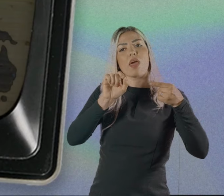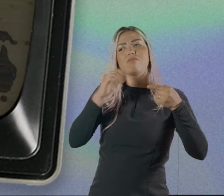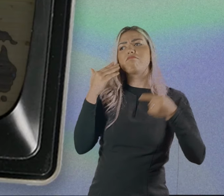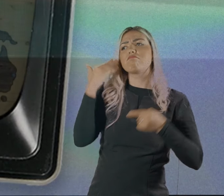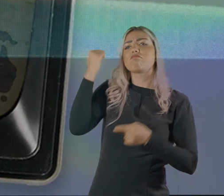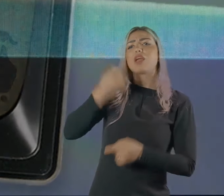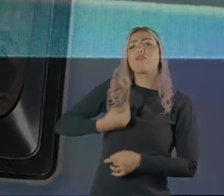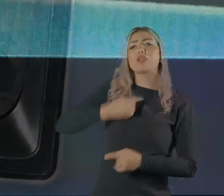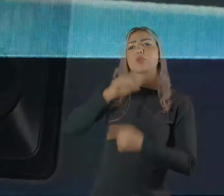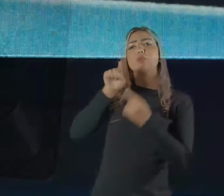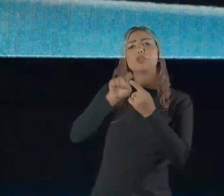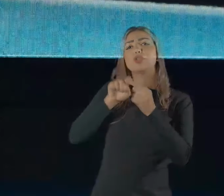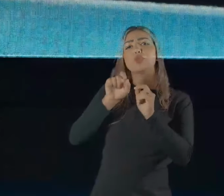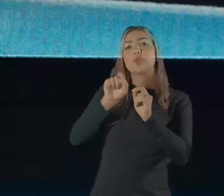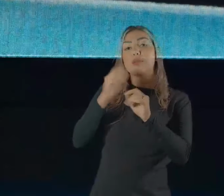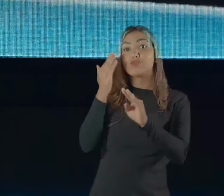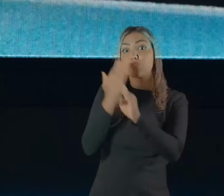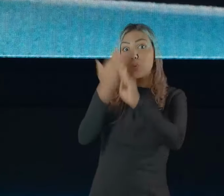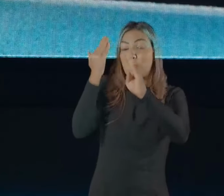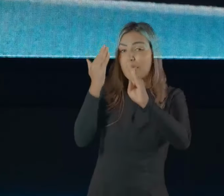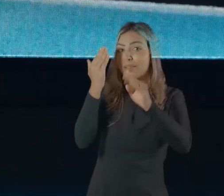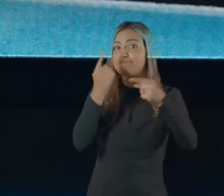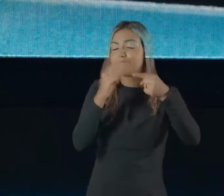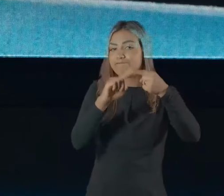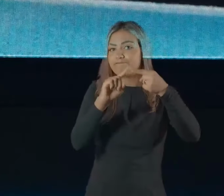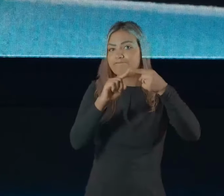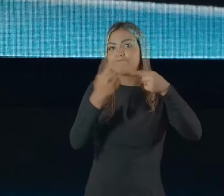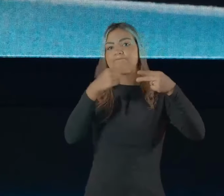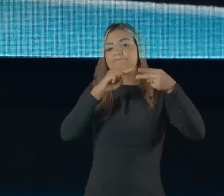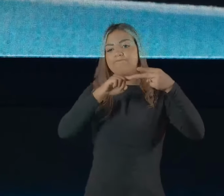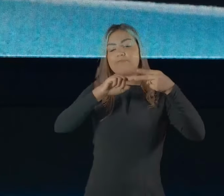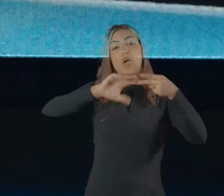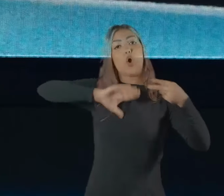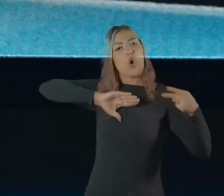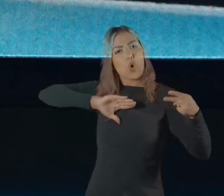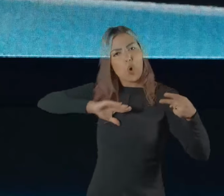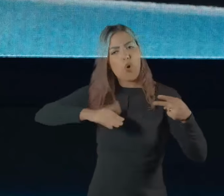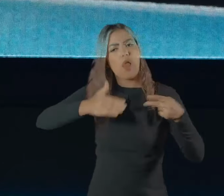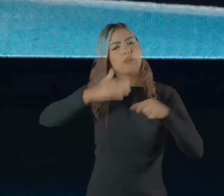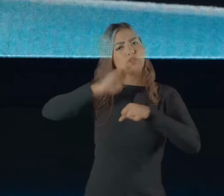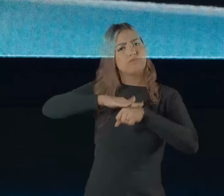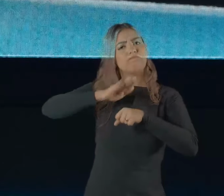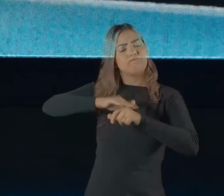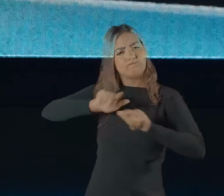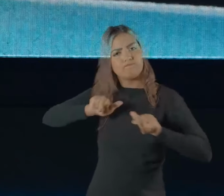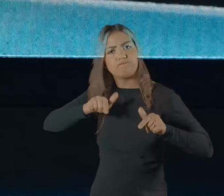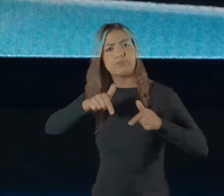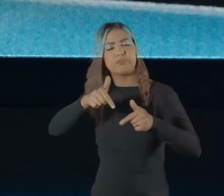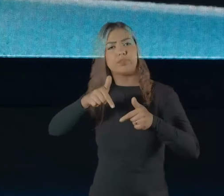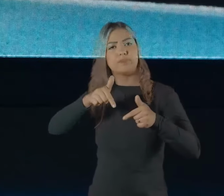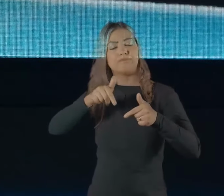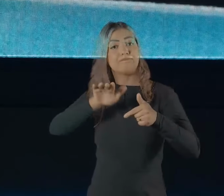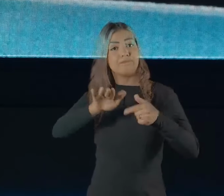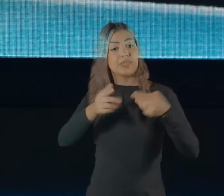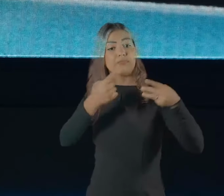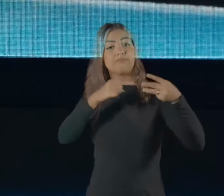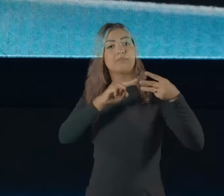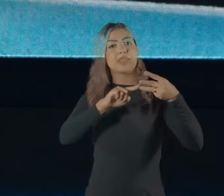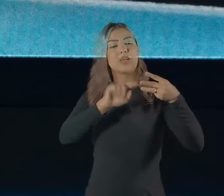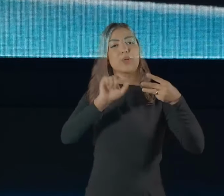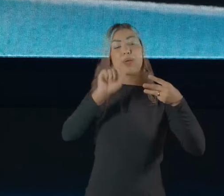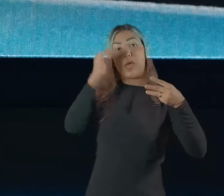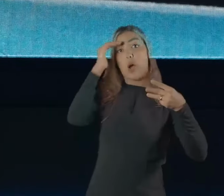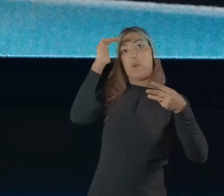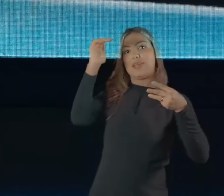Segundo diga assim, coragem. Terceiro diga assim, obediência. Vou até beber uma aguinha aqui para